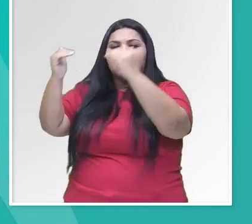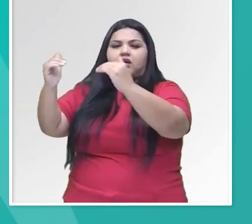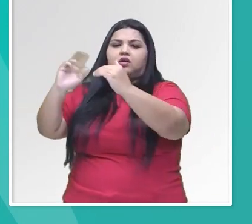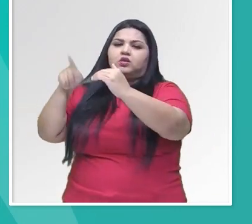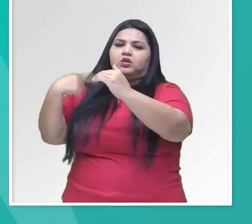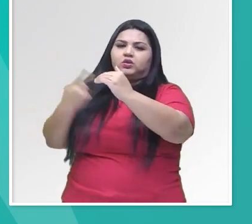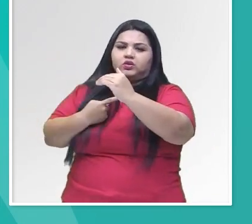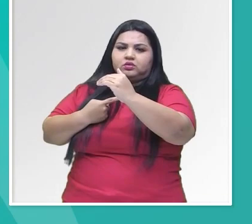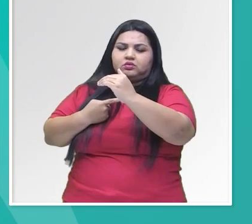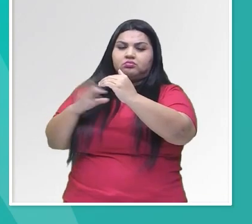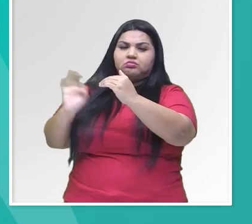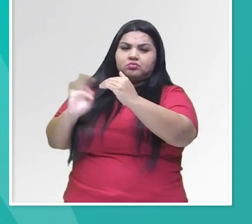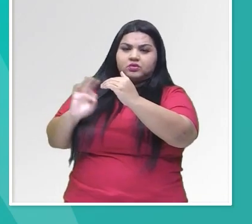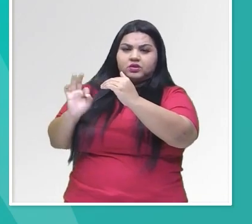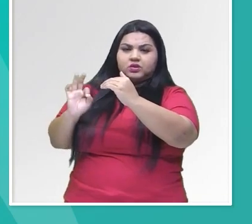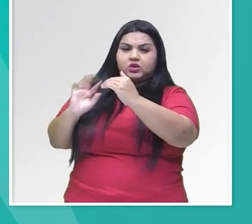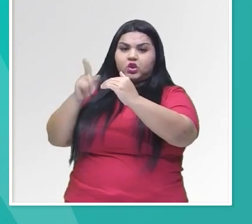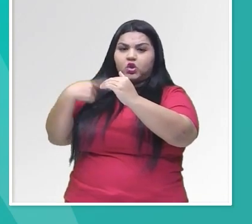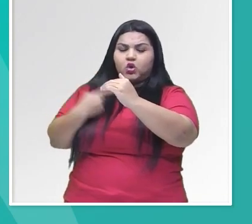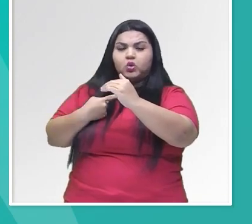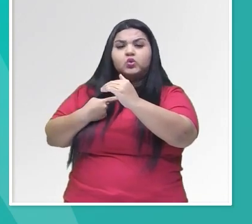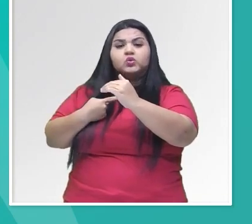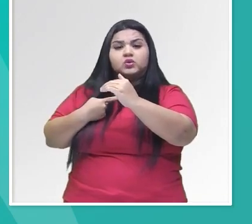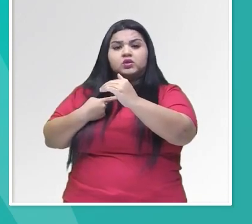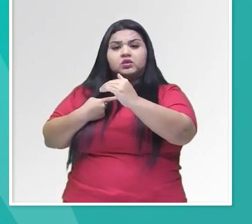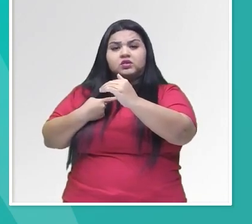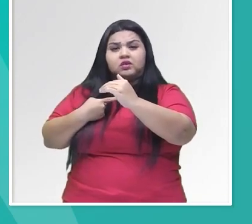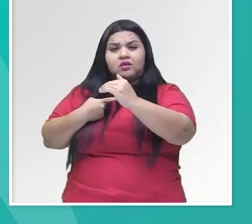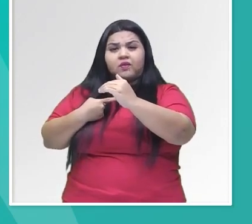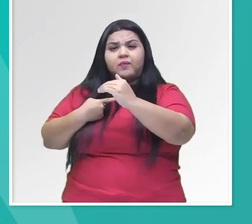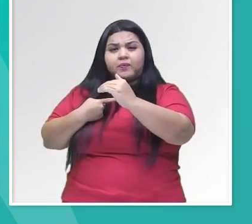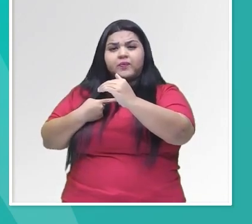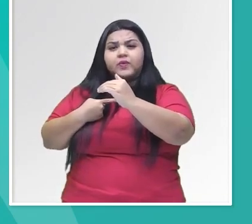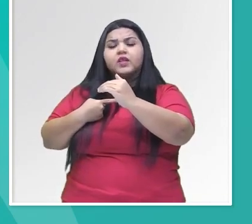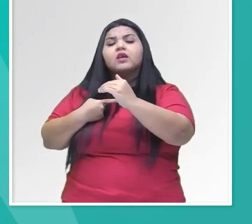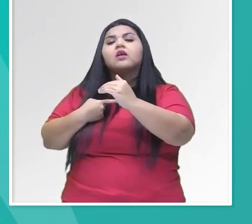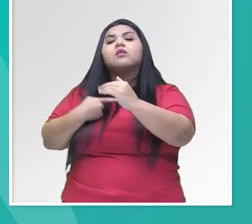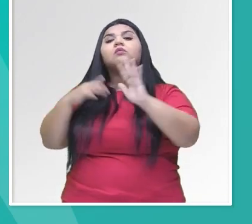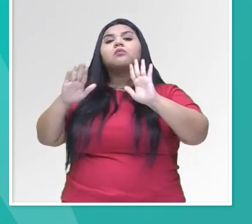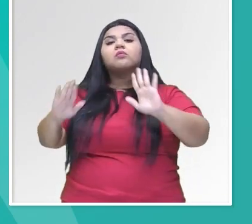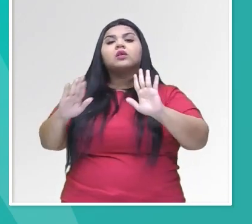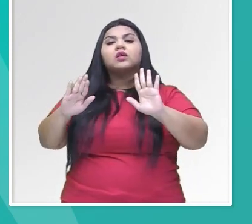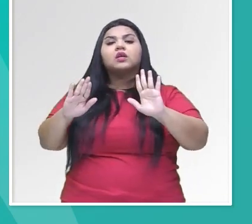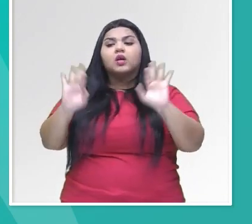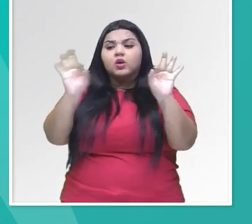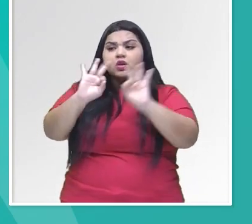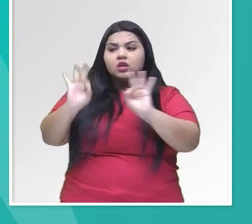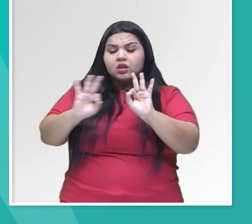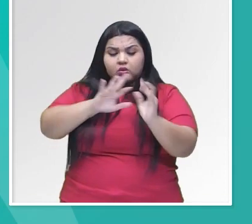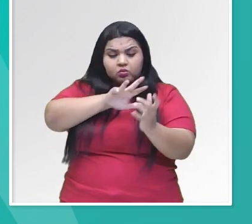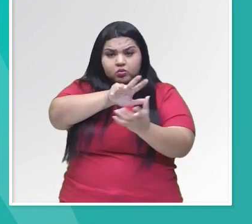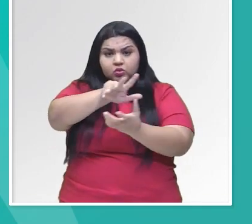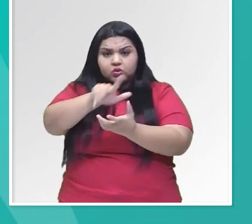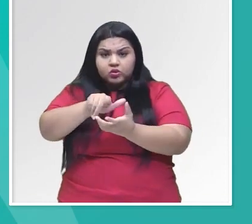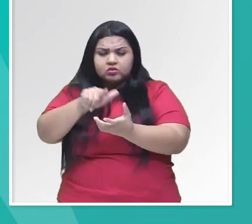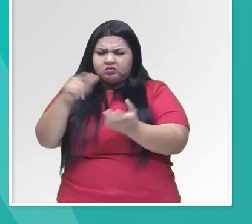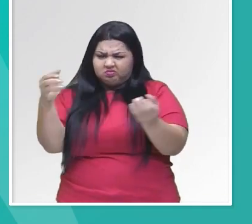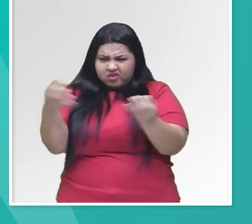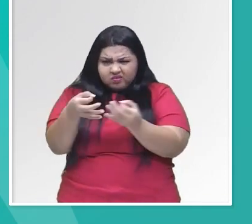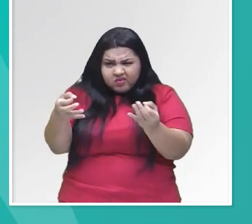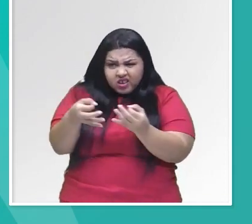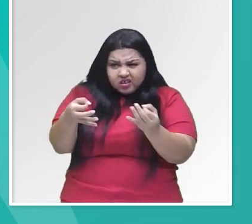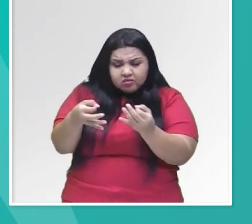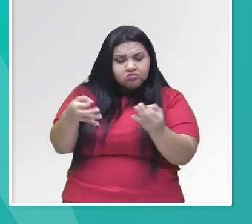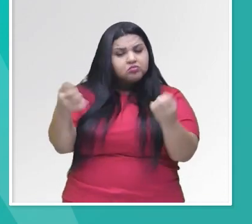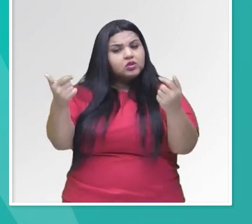nossa humanidade, na nossa condição humana. Pessoal, ninguém no planeta é perfeito.